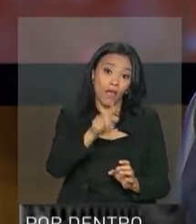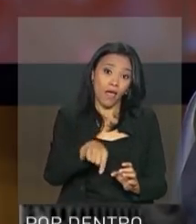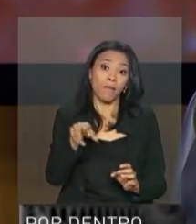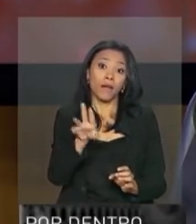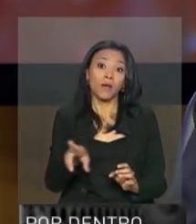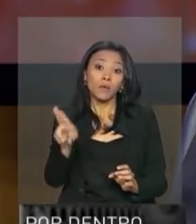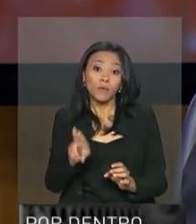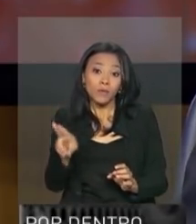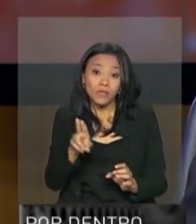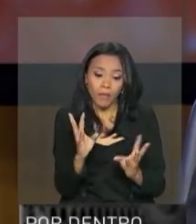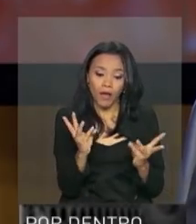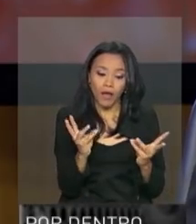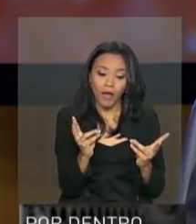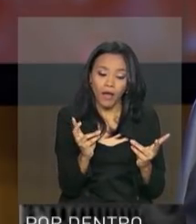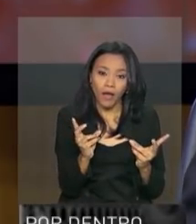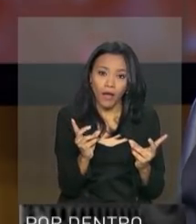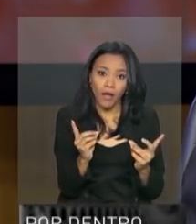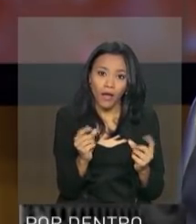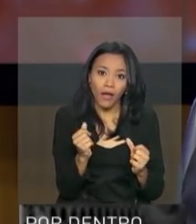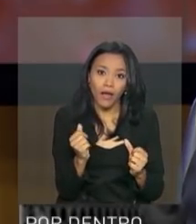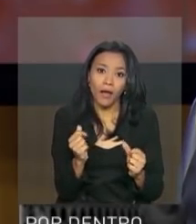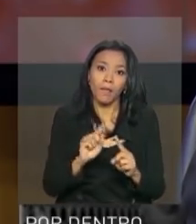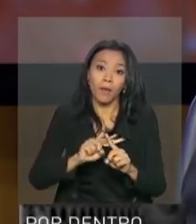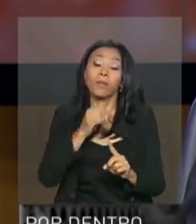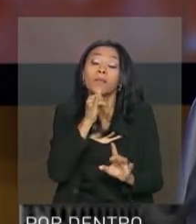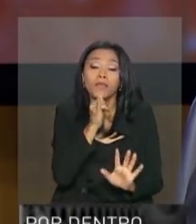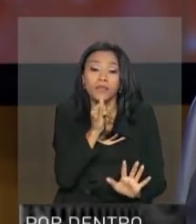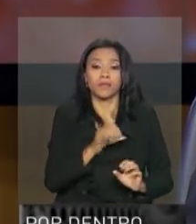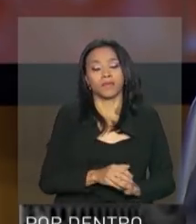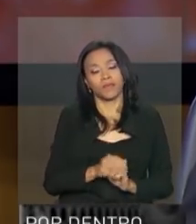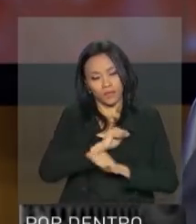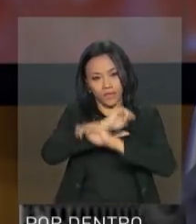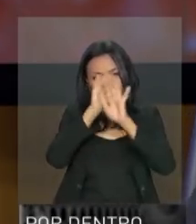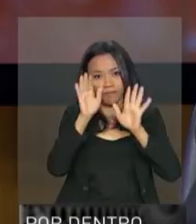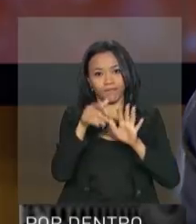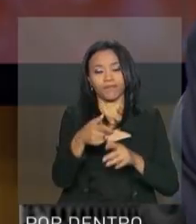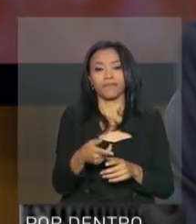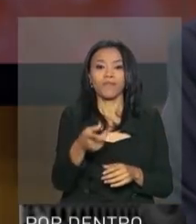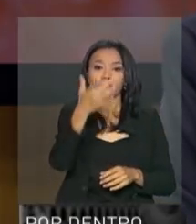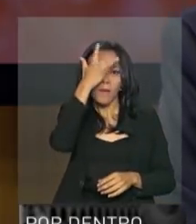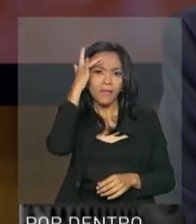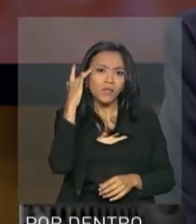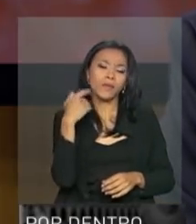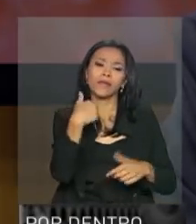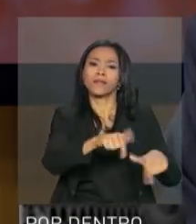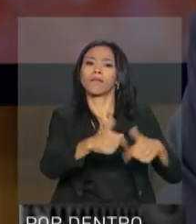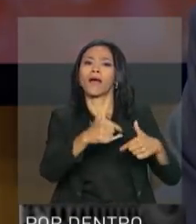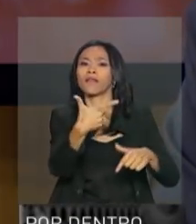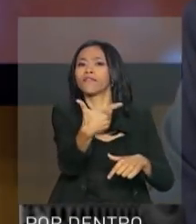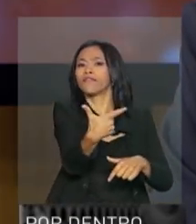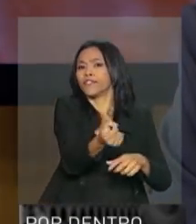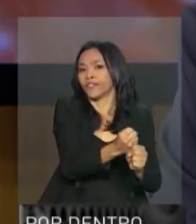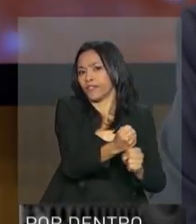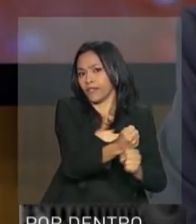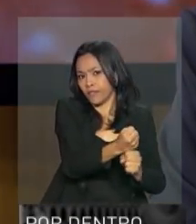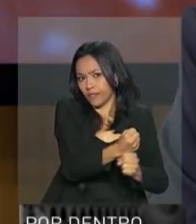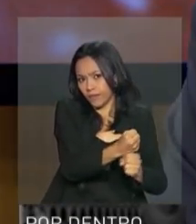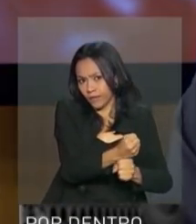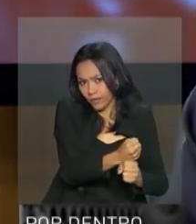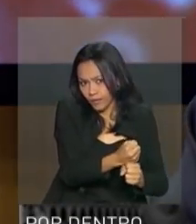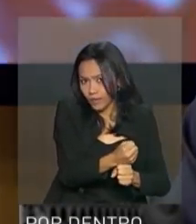a mais do que o tempo de serviço que a pessoa tem. Eu vou dar um exemplo. Você muito bem trouxe, a pessoa que trabalharia 20 anos